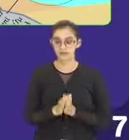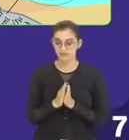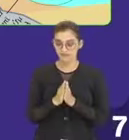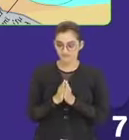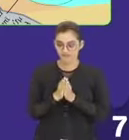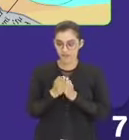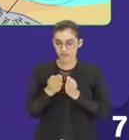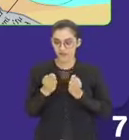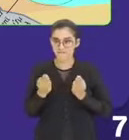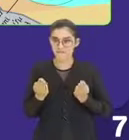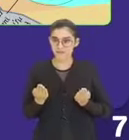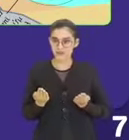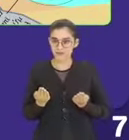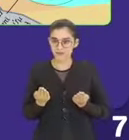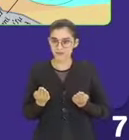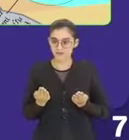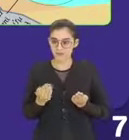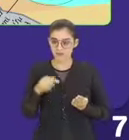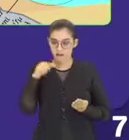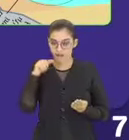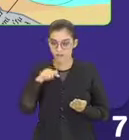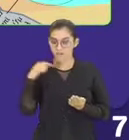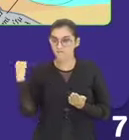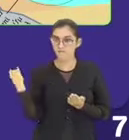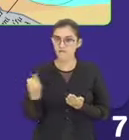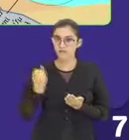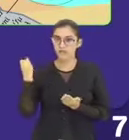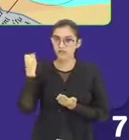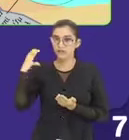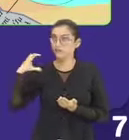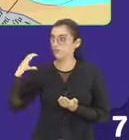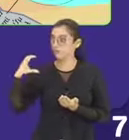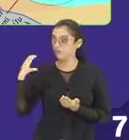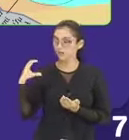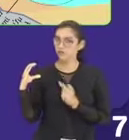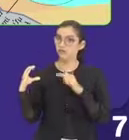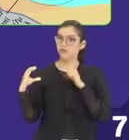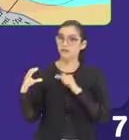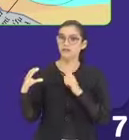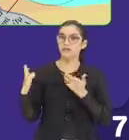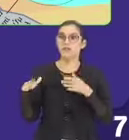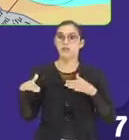científico, vocês lembram disso? Né? E aí os homens nesse período